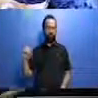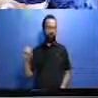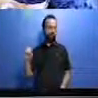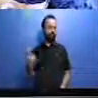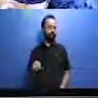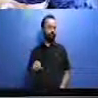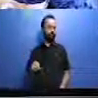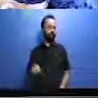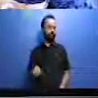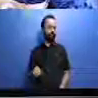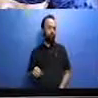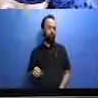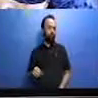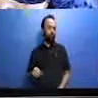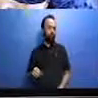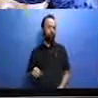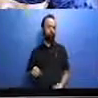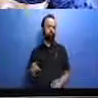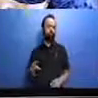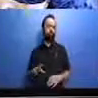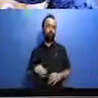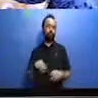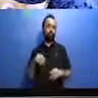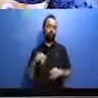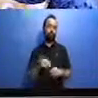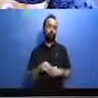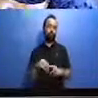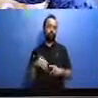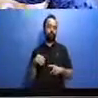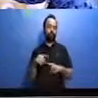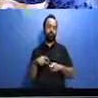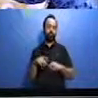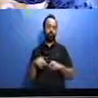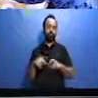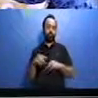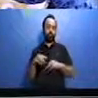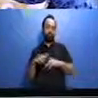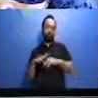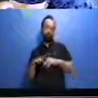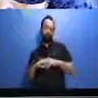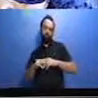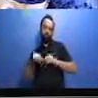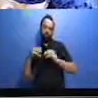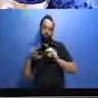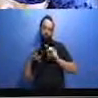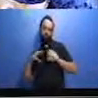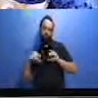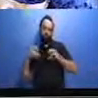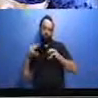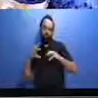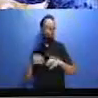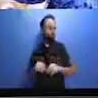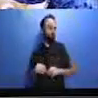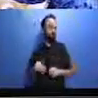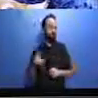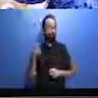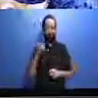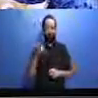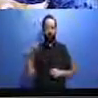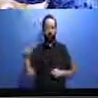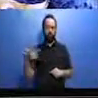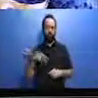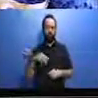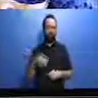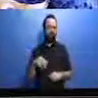Bom, agora animais de corpo mole, os moluscos. Nós temos vários exemplos, separei alguns aqui. Esses 2 grupos são